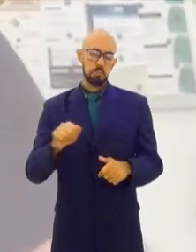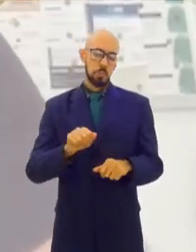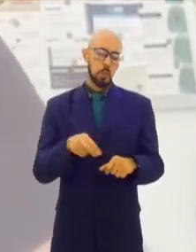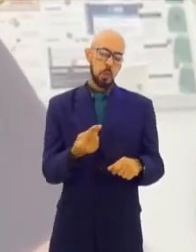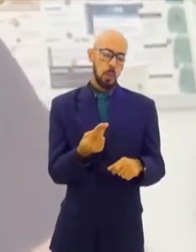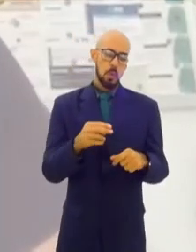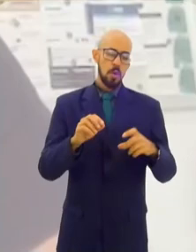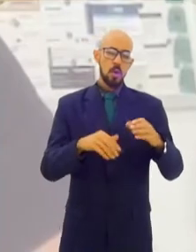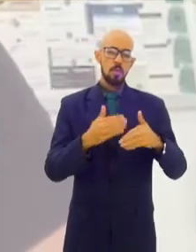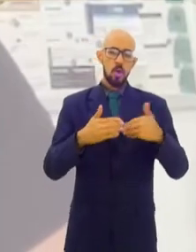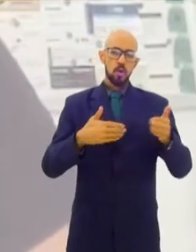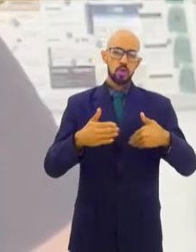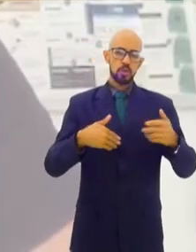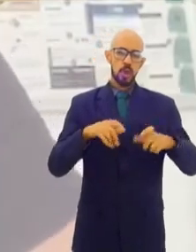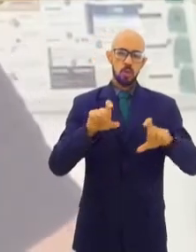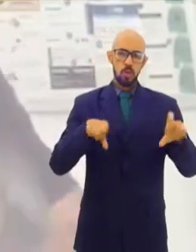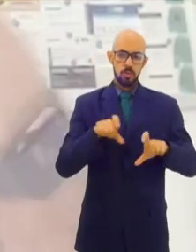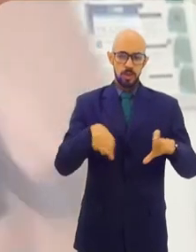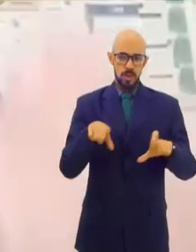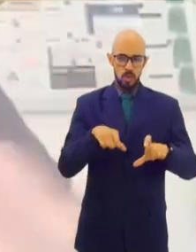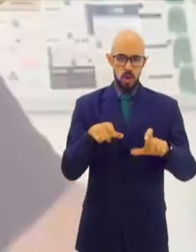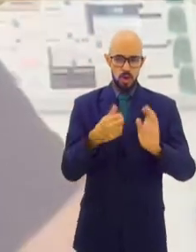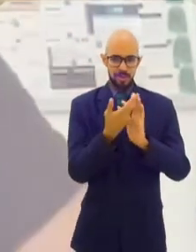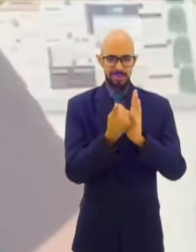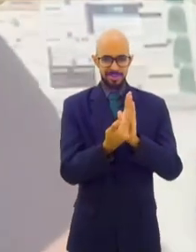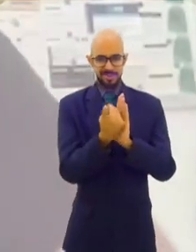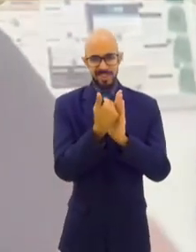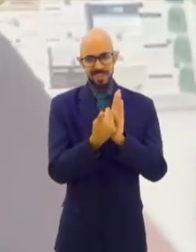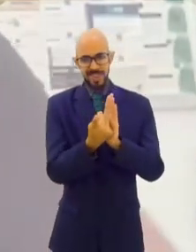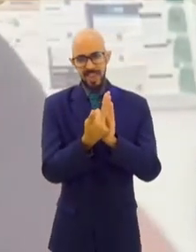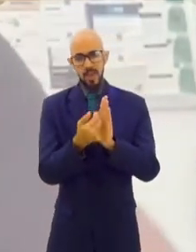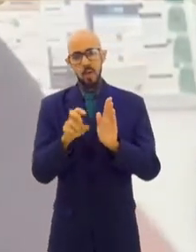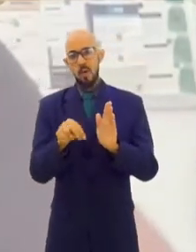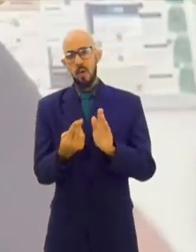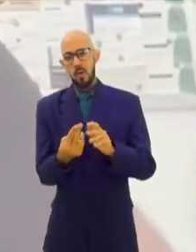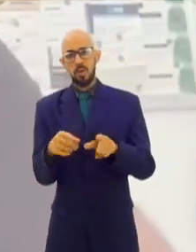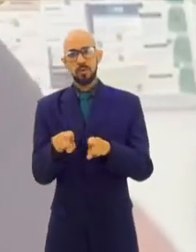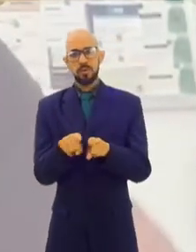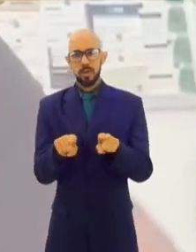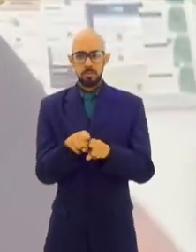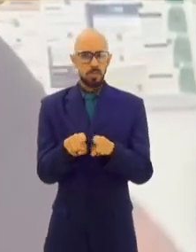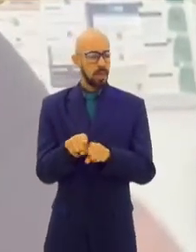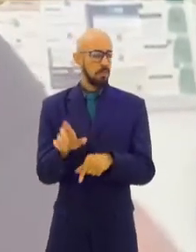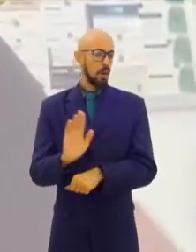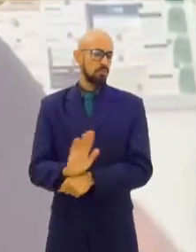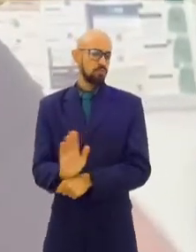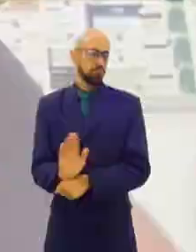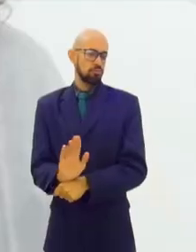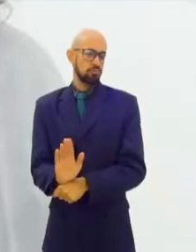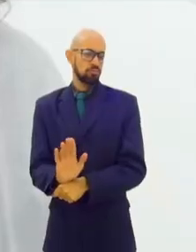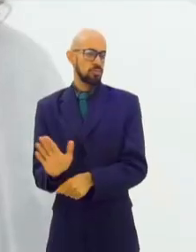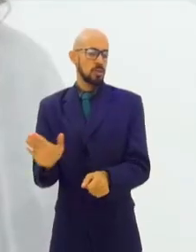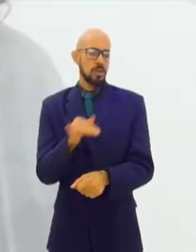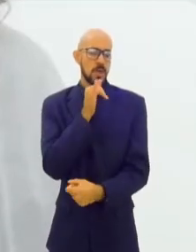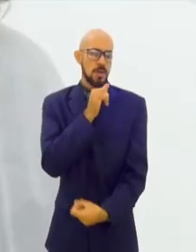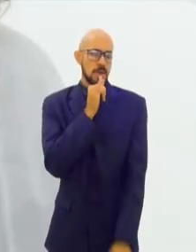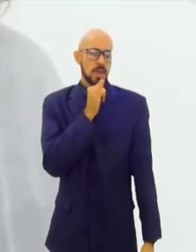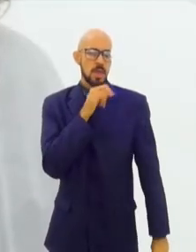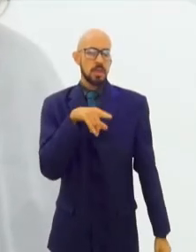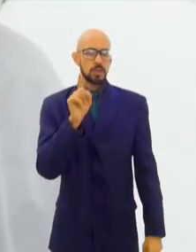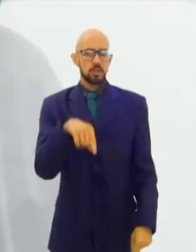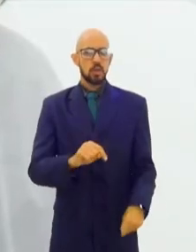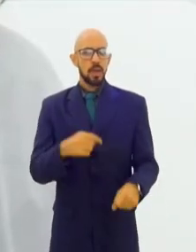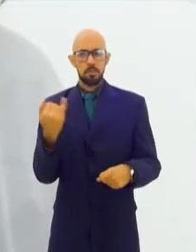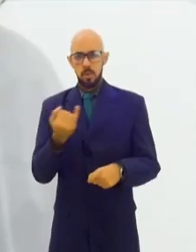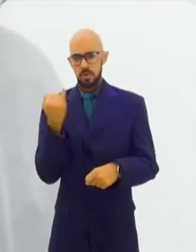entre uma questão de comparação gráfica animação talco produção de áudio e vídeo Então essa questão do ensino técnico é muito